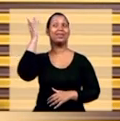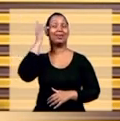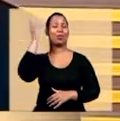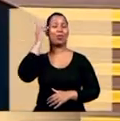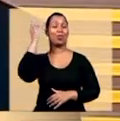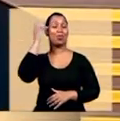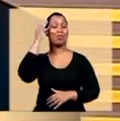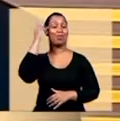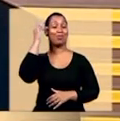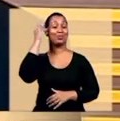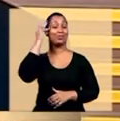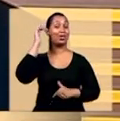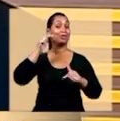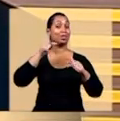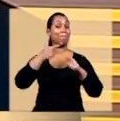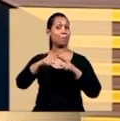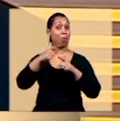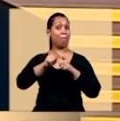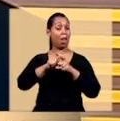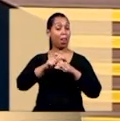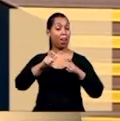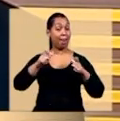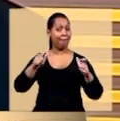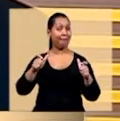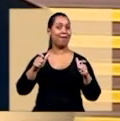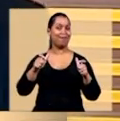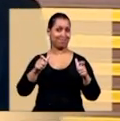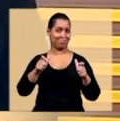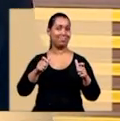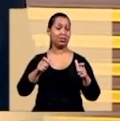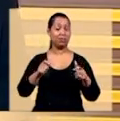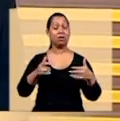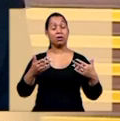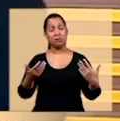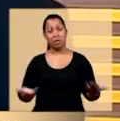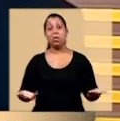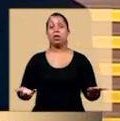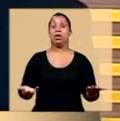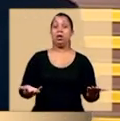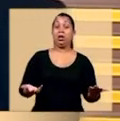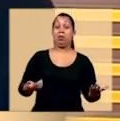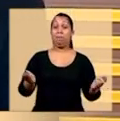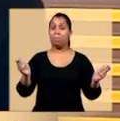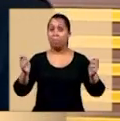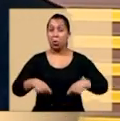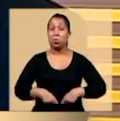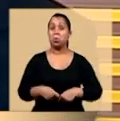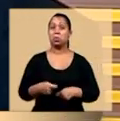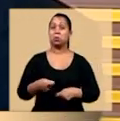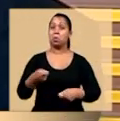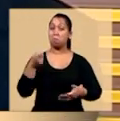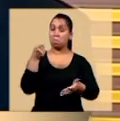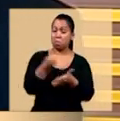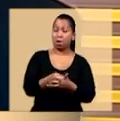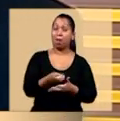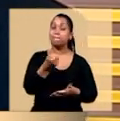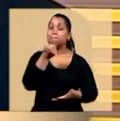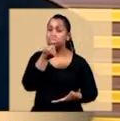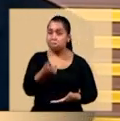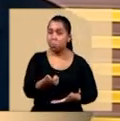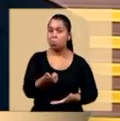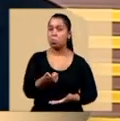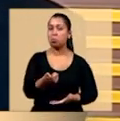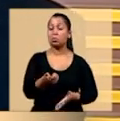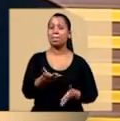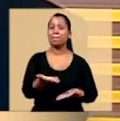consciência do tamanho do problema. Porque, ainda que estejamos diante de um risco de uma indenização pequena,